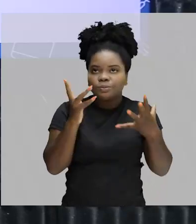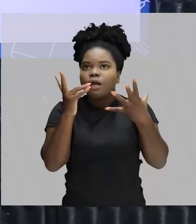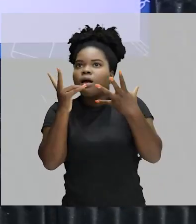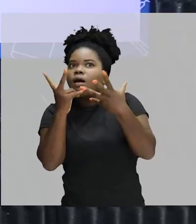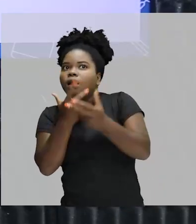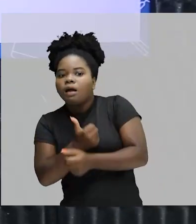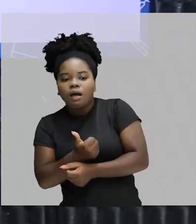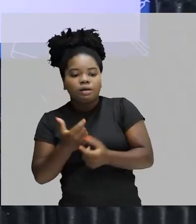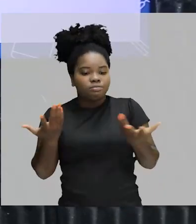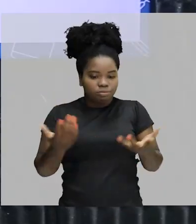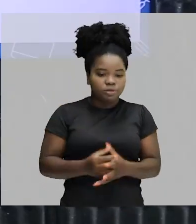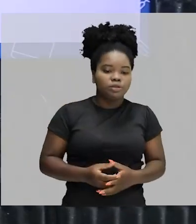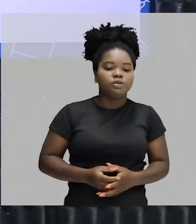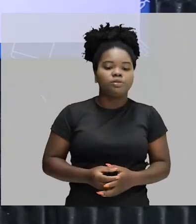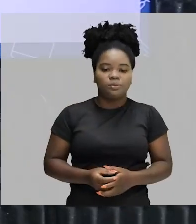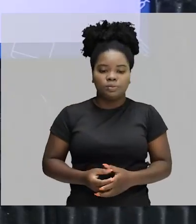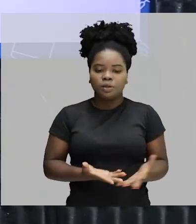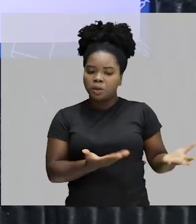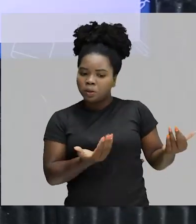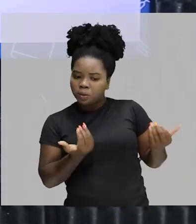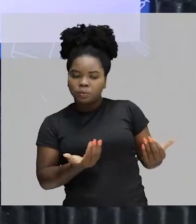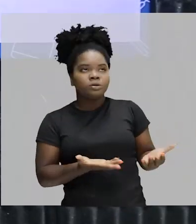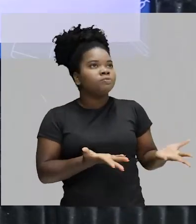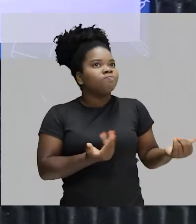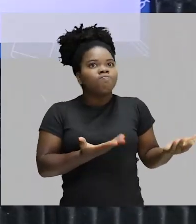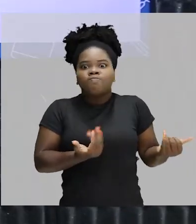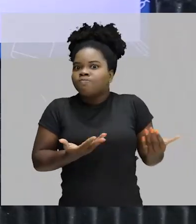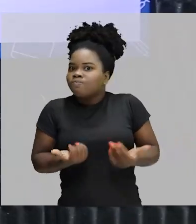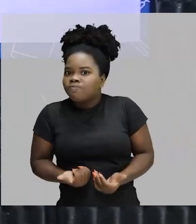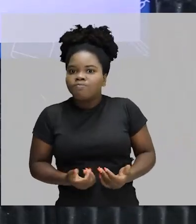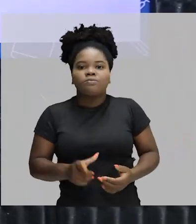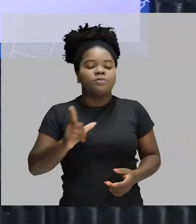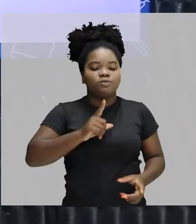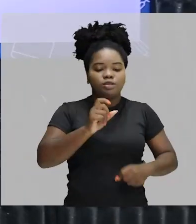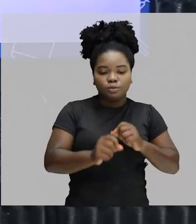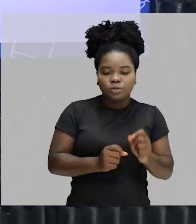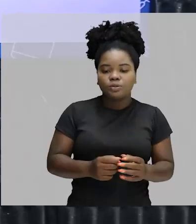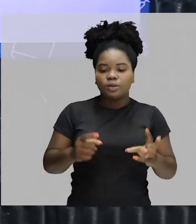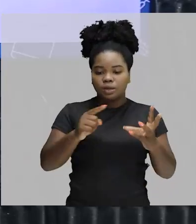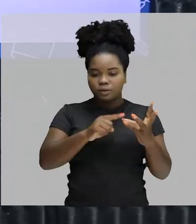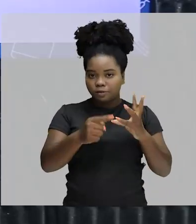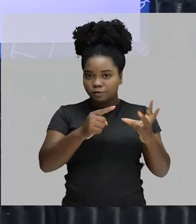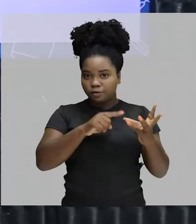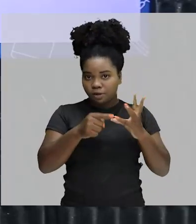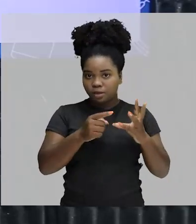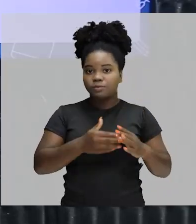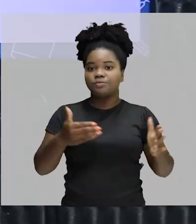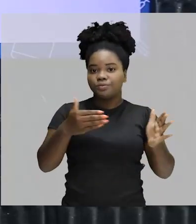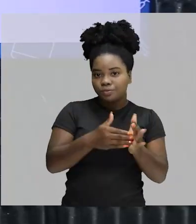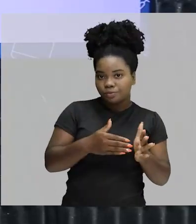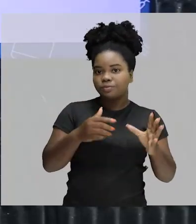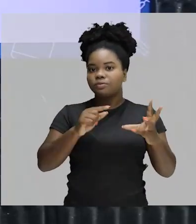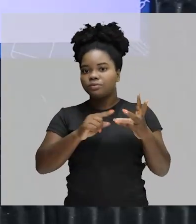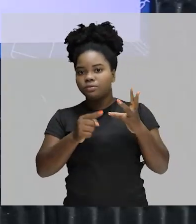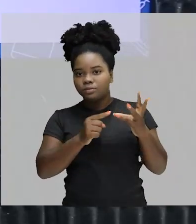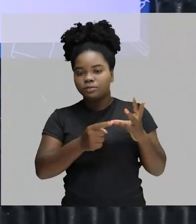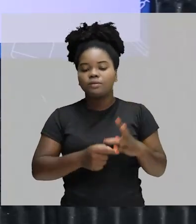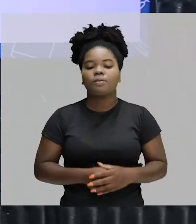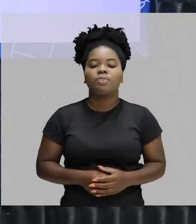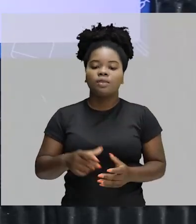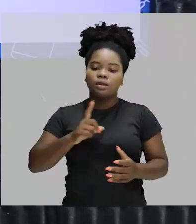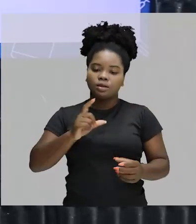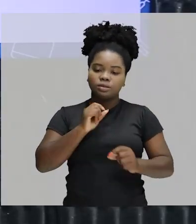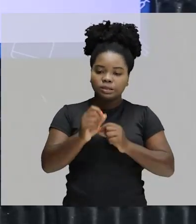novo, novíssimo. Então, vocês percebem que teve a supressão da vogal, né? Então, quando a palavra termina em vogal. Então, tudo isso a gente